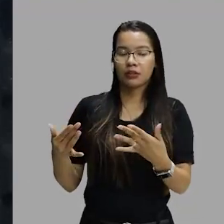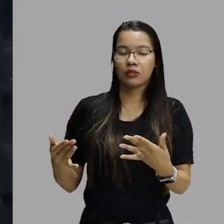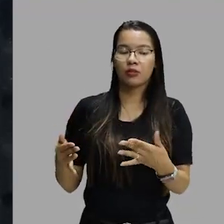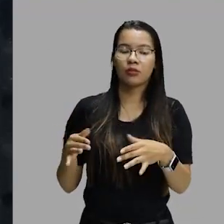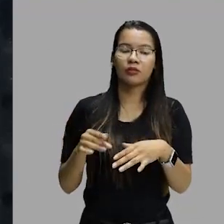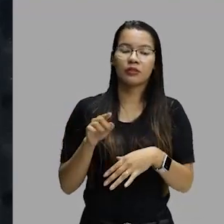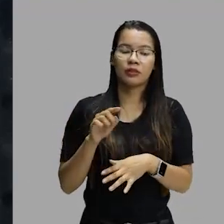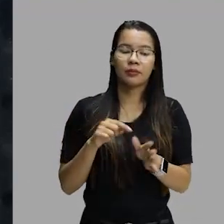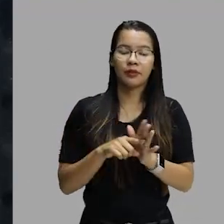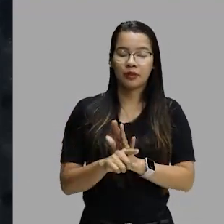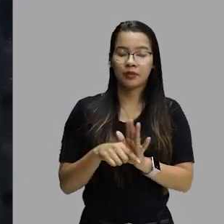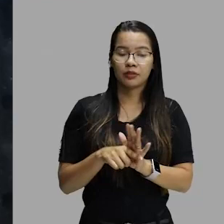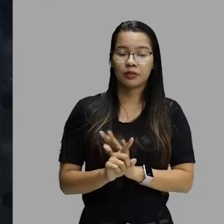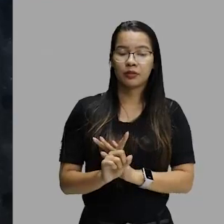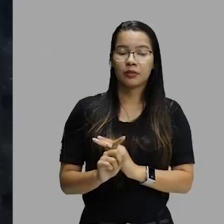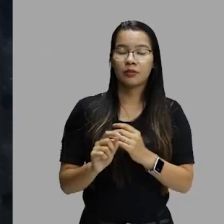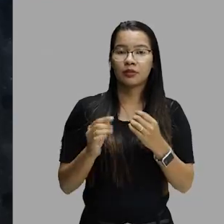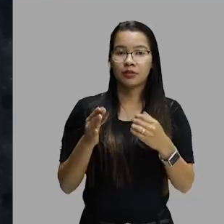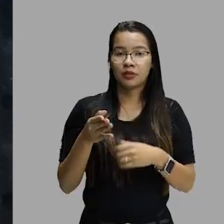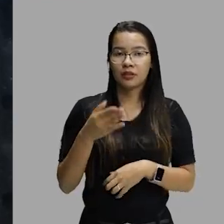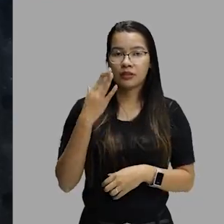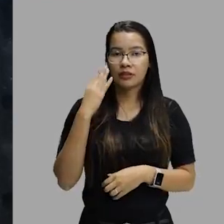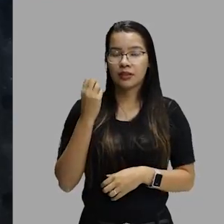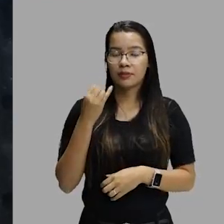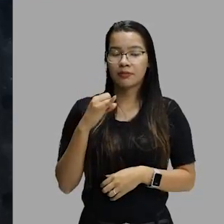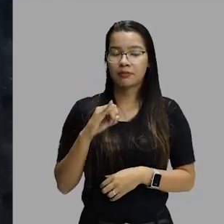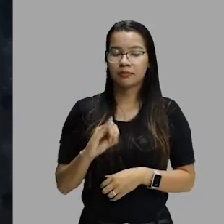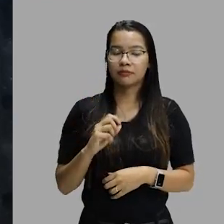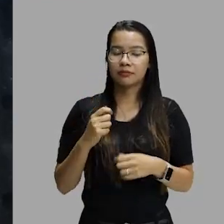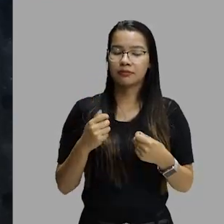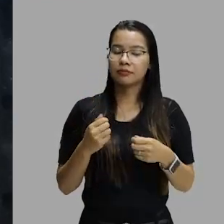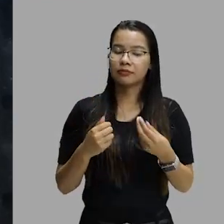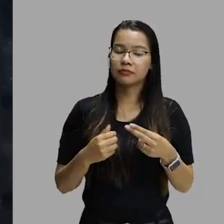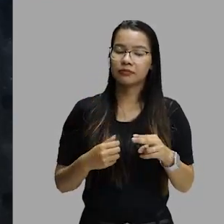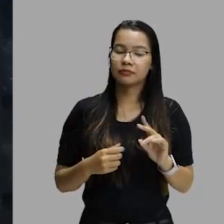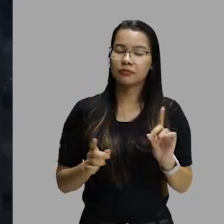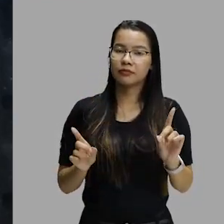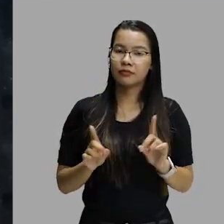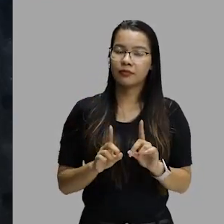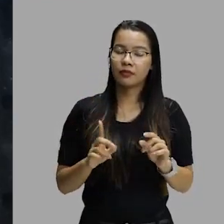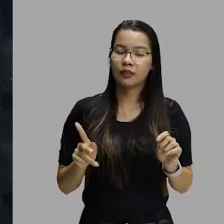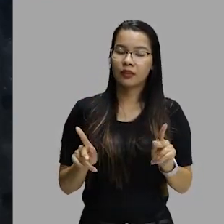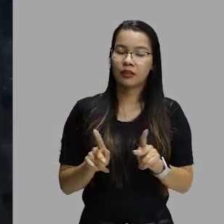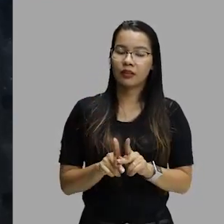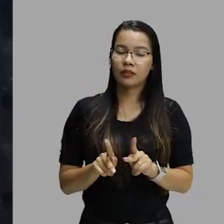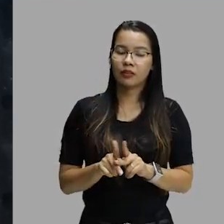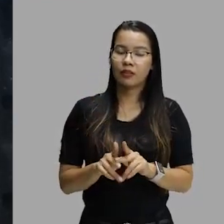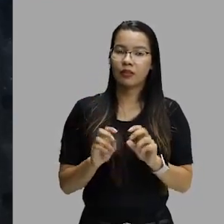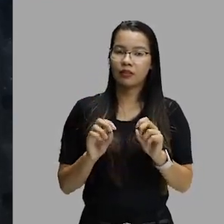verbo, você já sabe se ele precisa ou não de preposição para atrelar-se ao complemento.